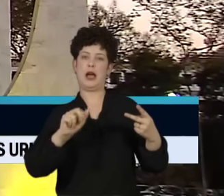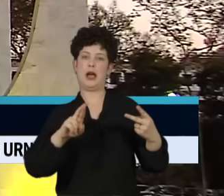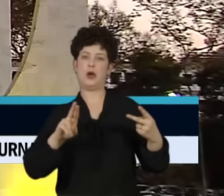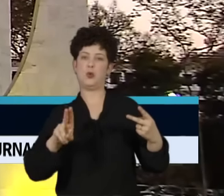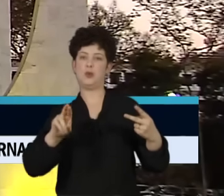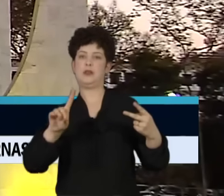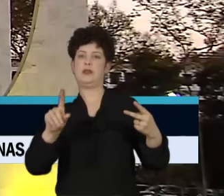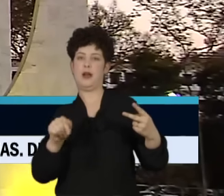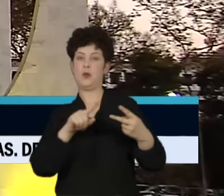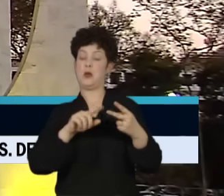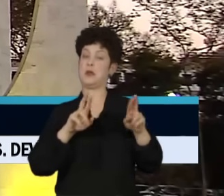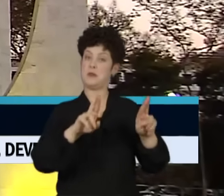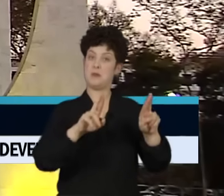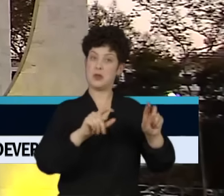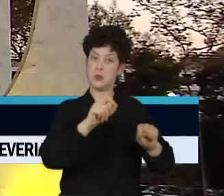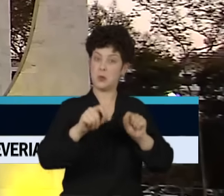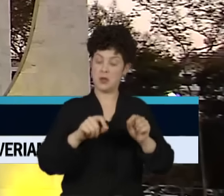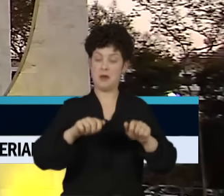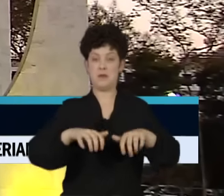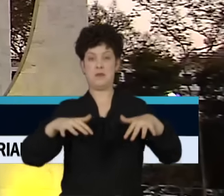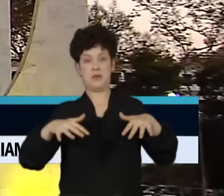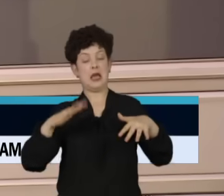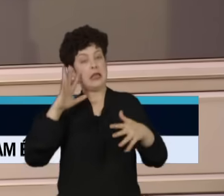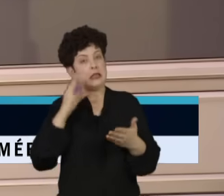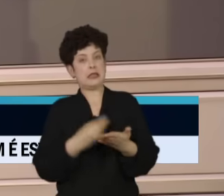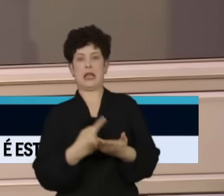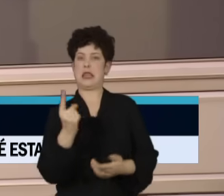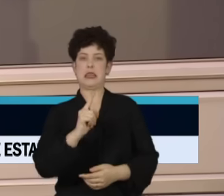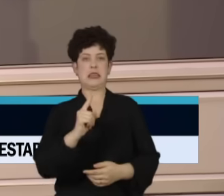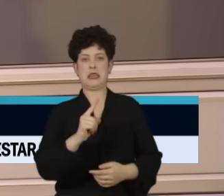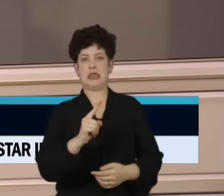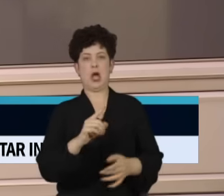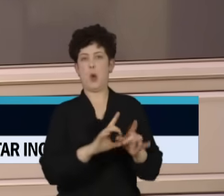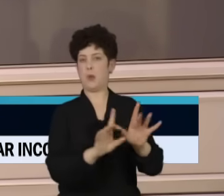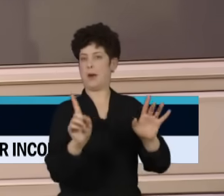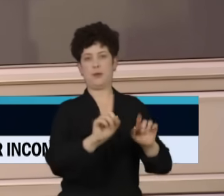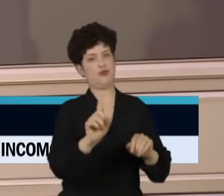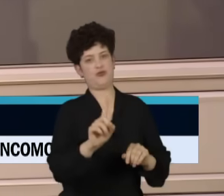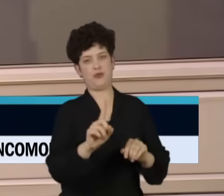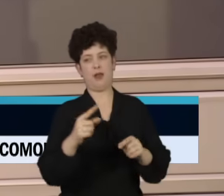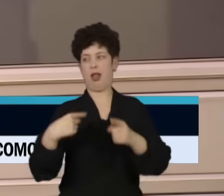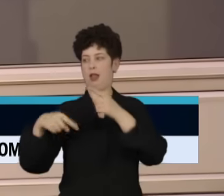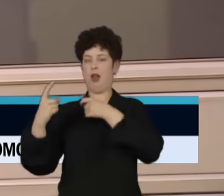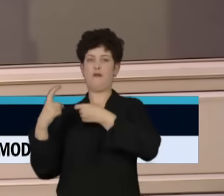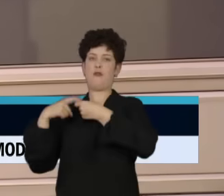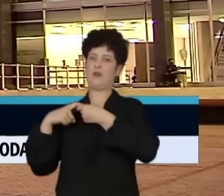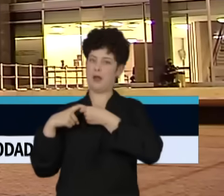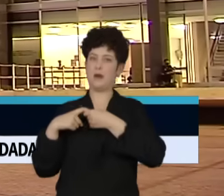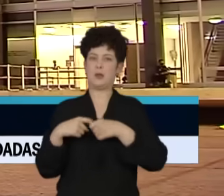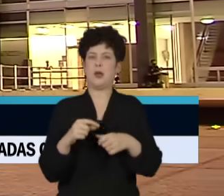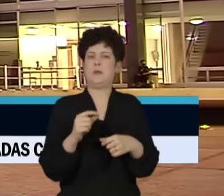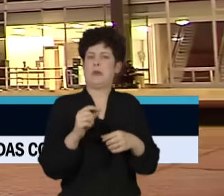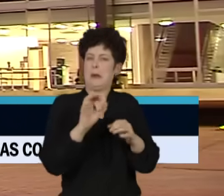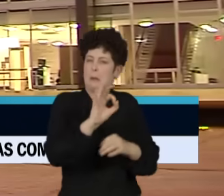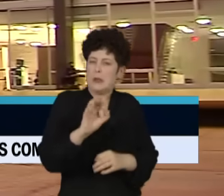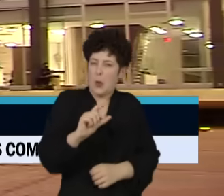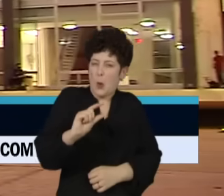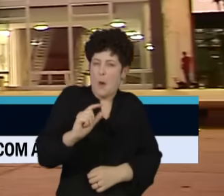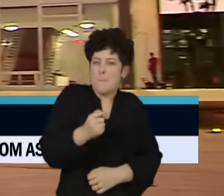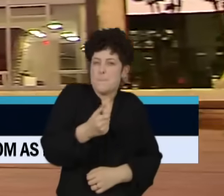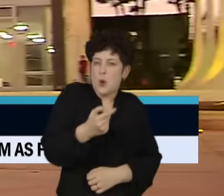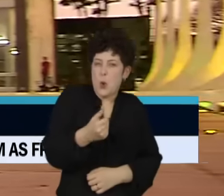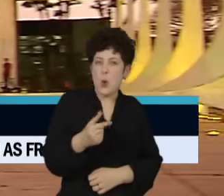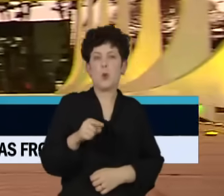expectativa é de que o plenário decida não permitir a retroatividade da lei por uma margem pequena e ainda a